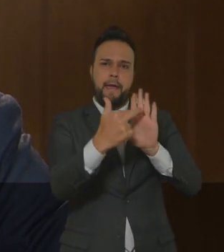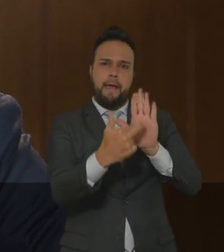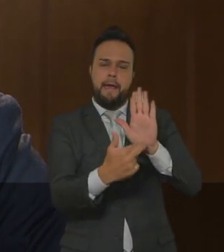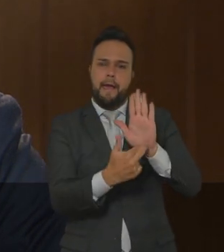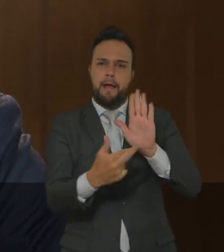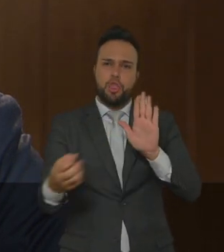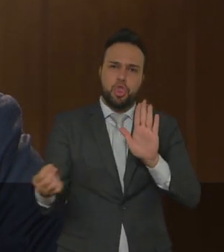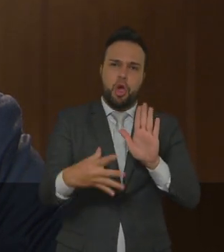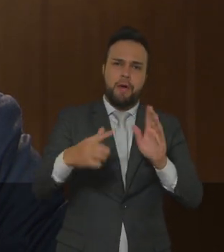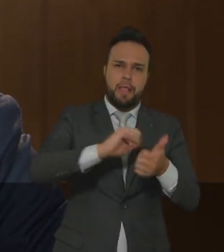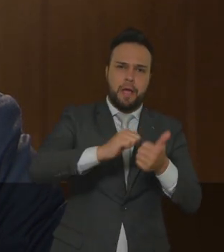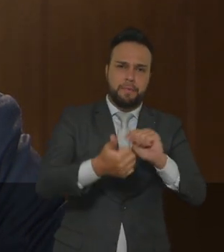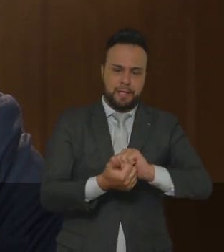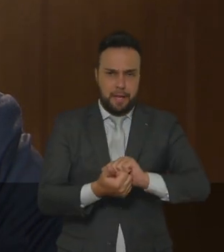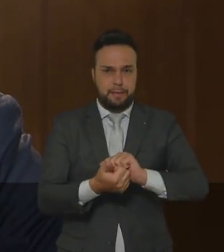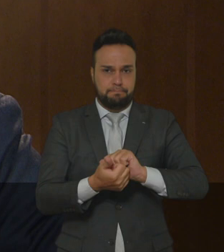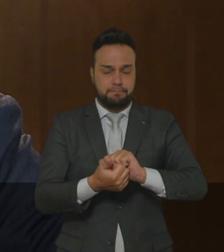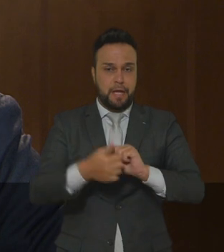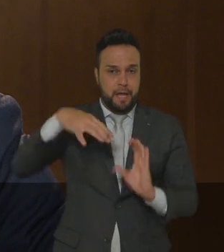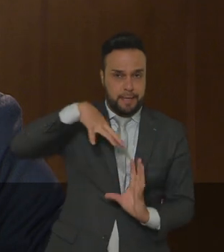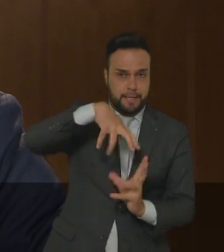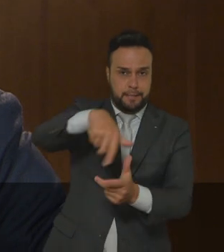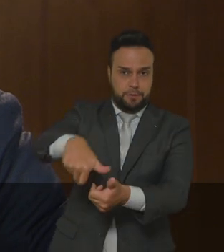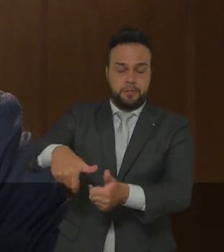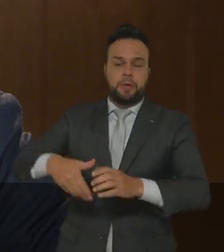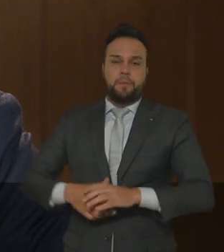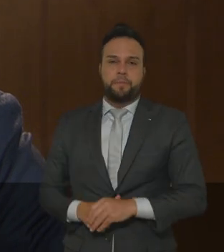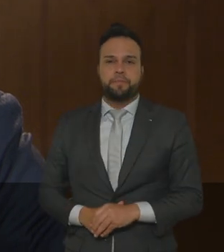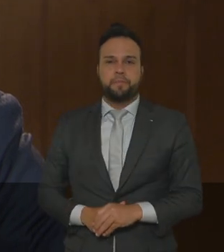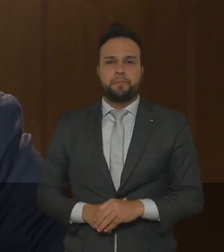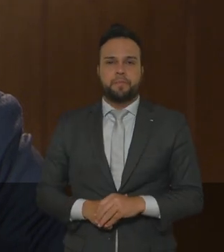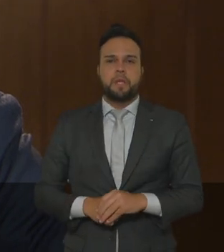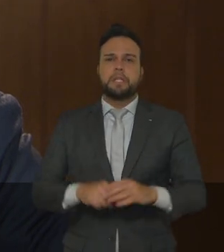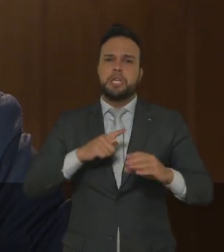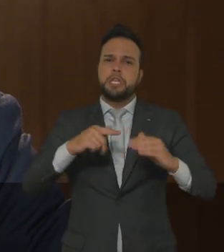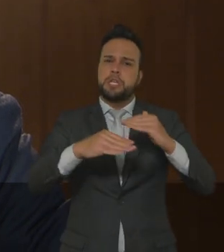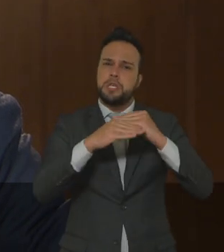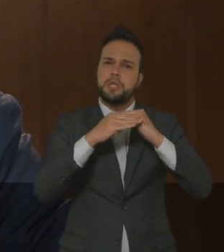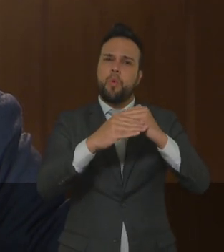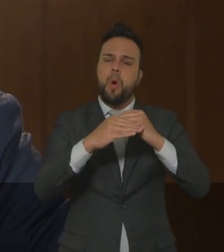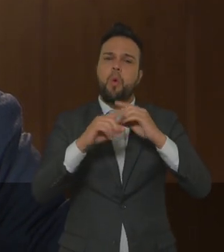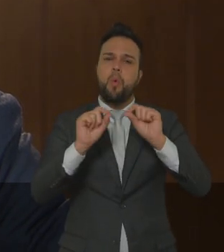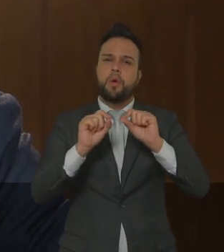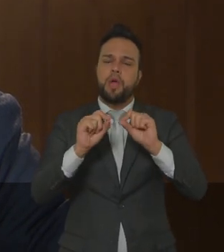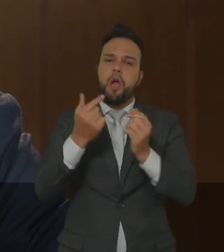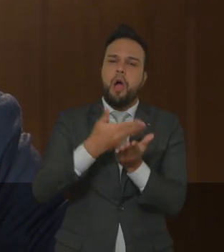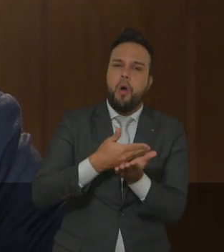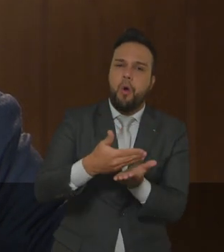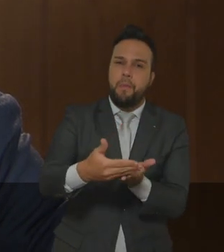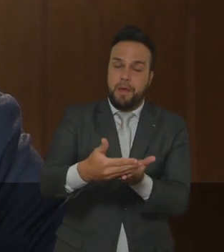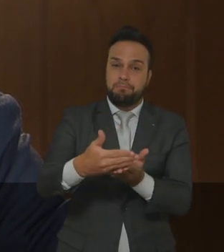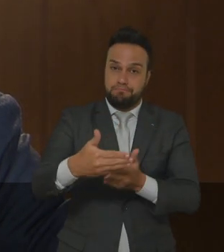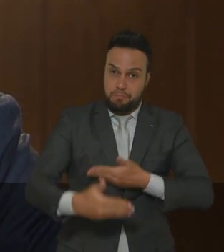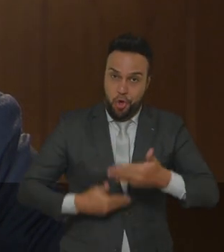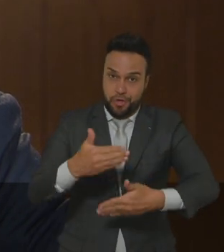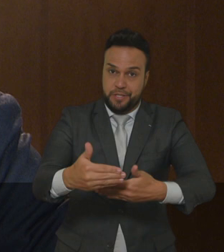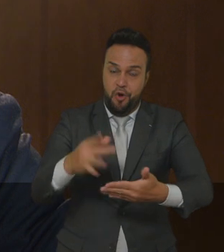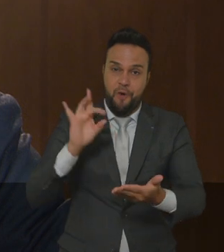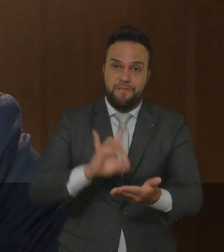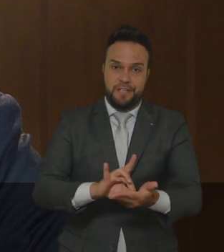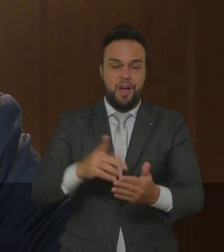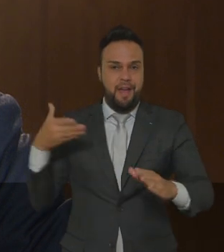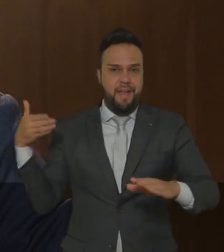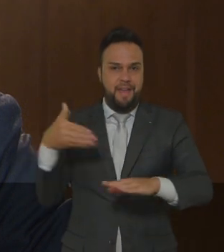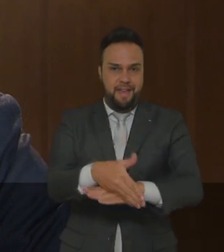adaptadas às novas realidades internacionais estamos igualmente próximos do início do processo oficial